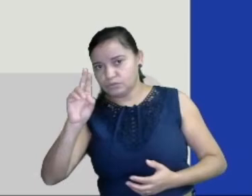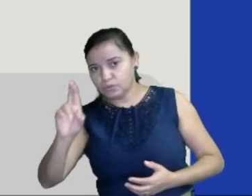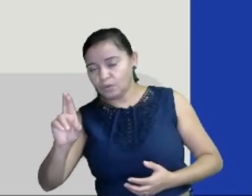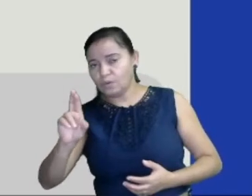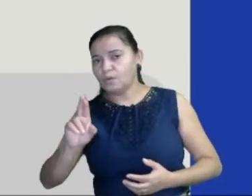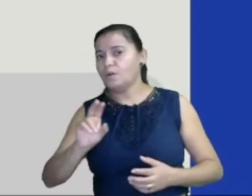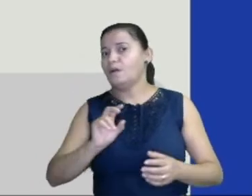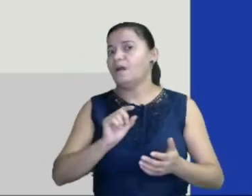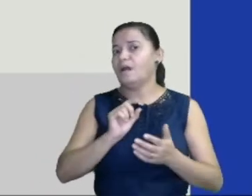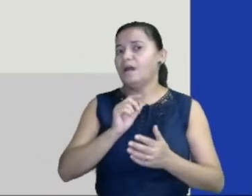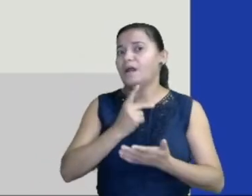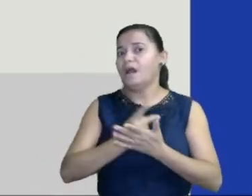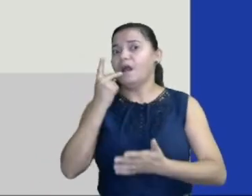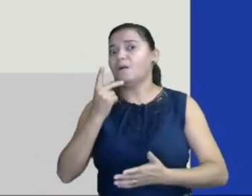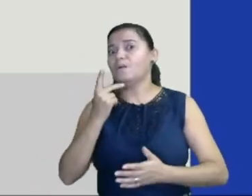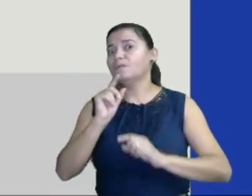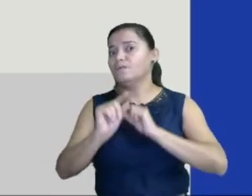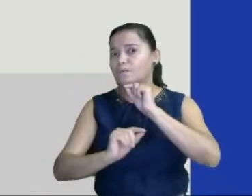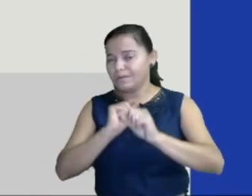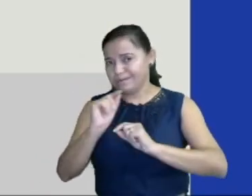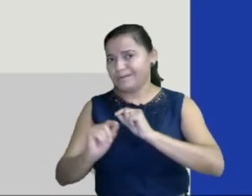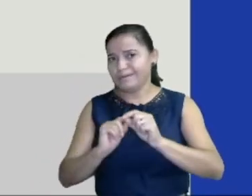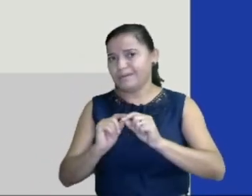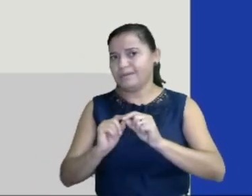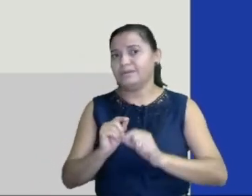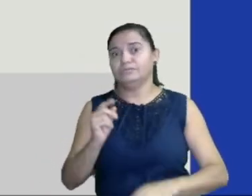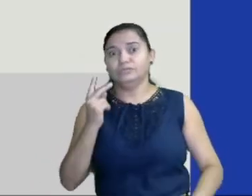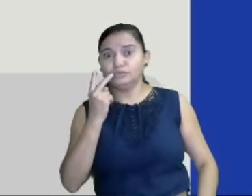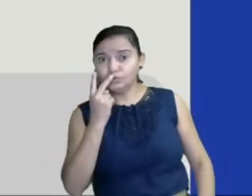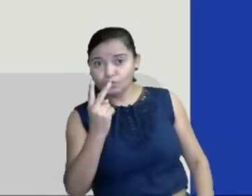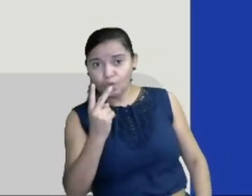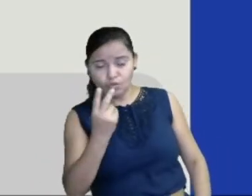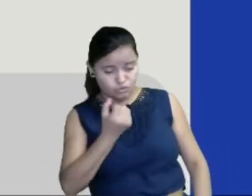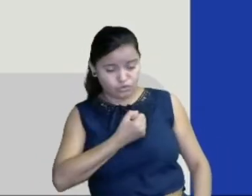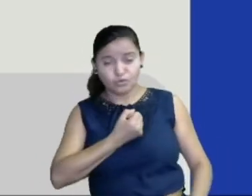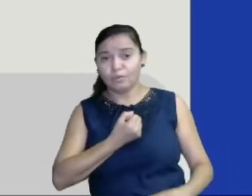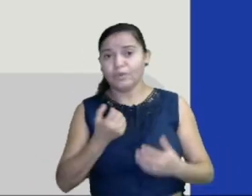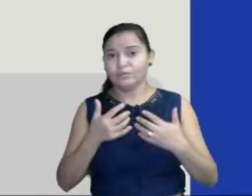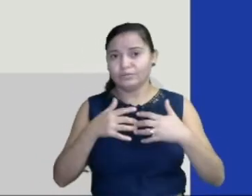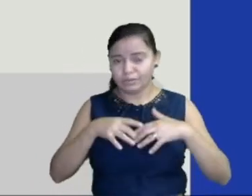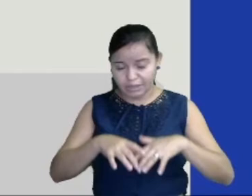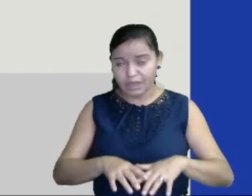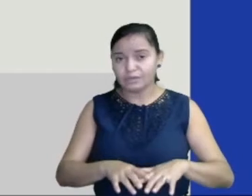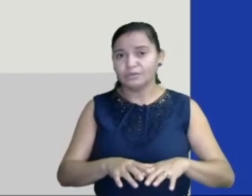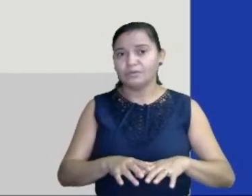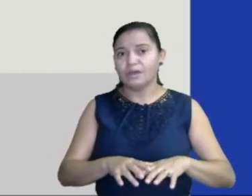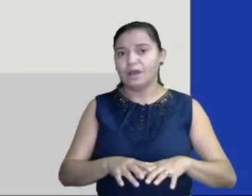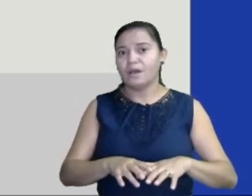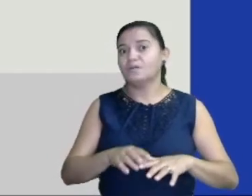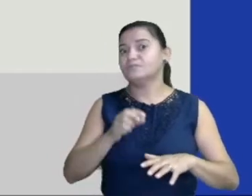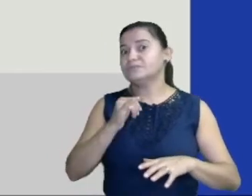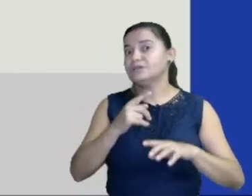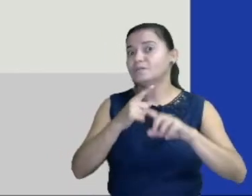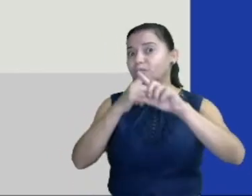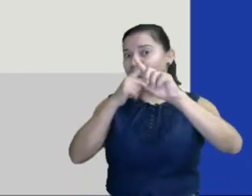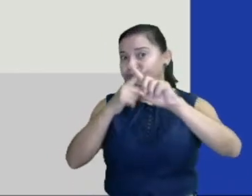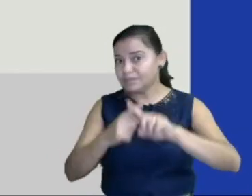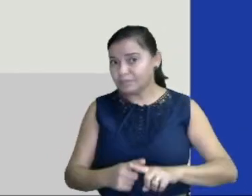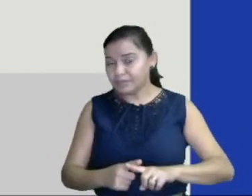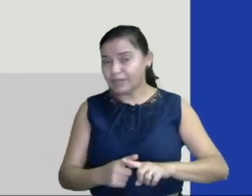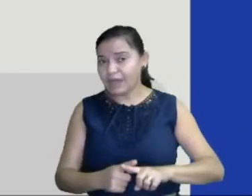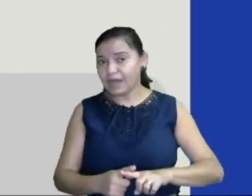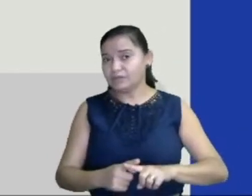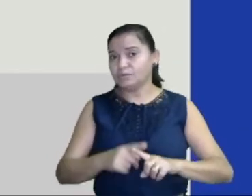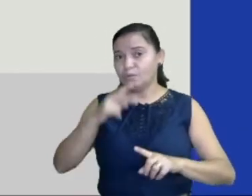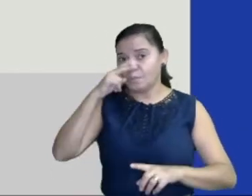ocorre com o quociente de uma divisão de dois números naturais se multiplicarmos o dividendo divisor por um